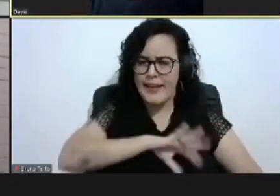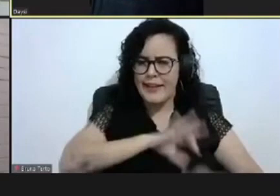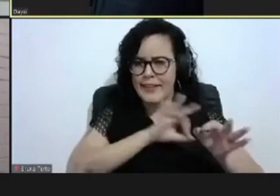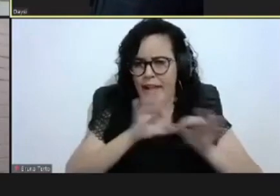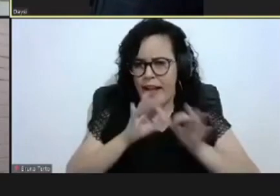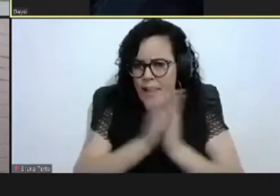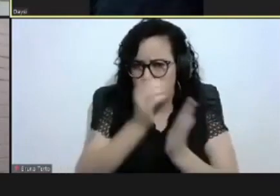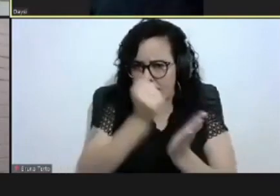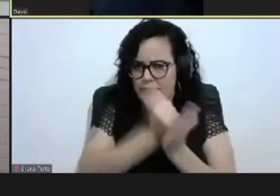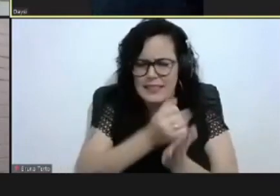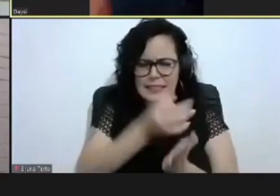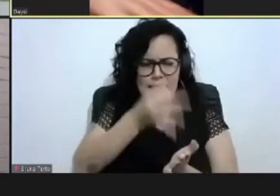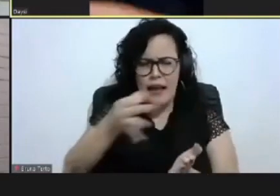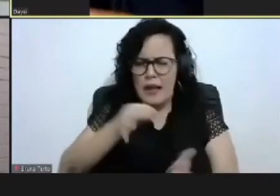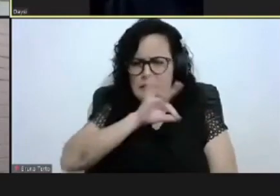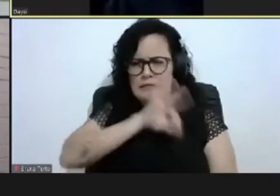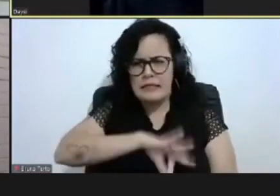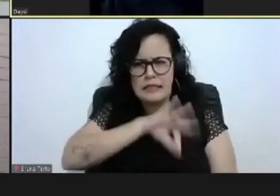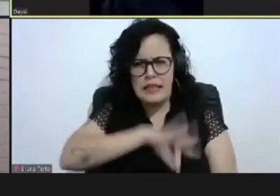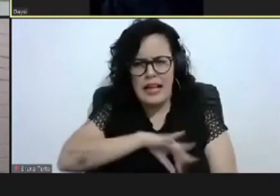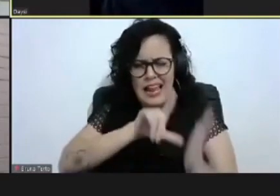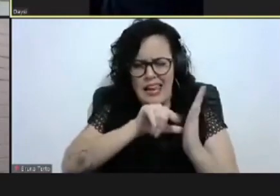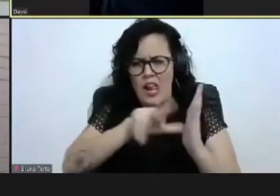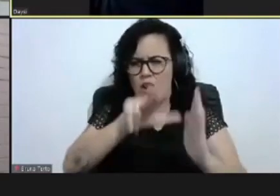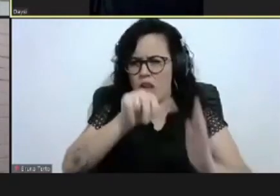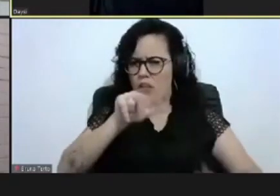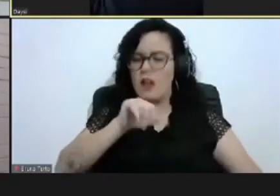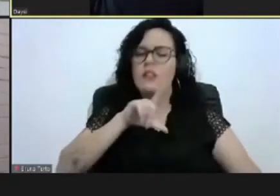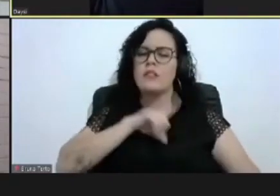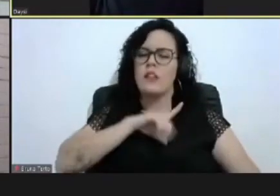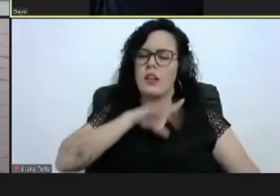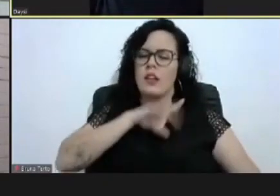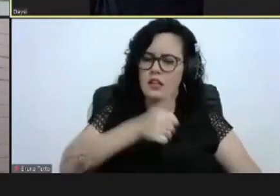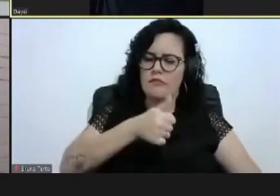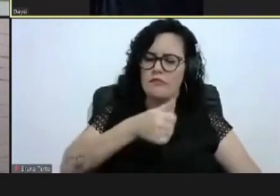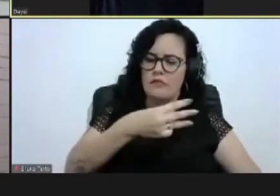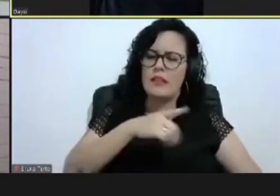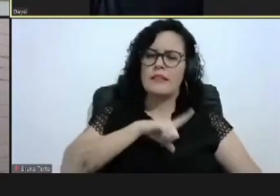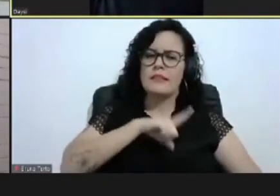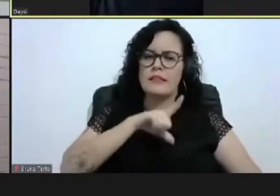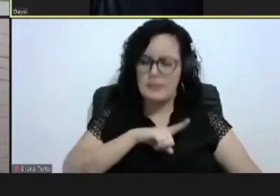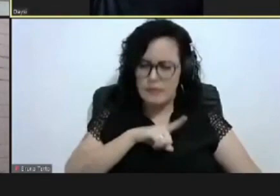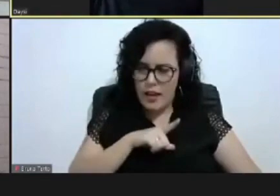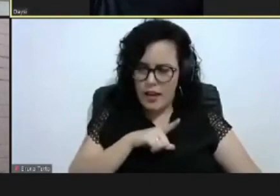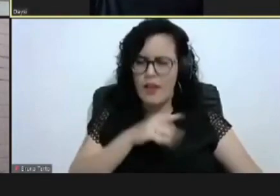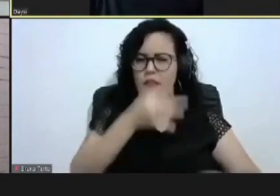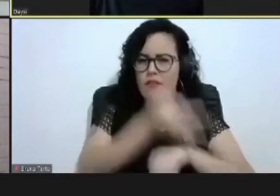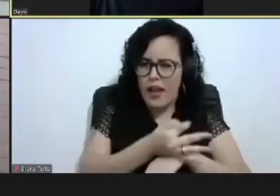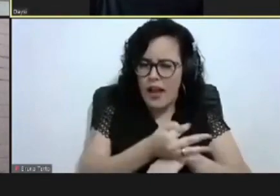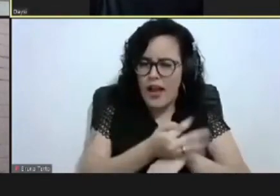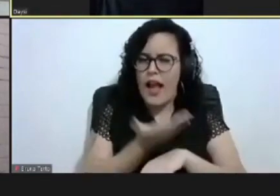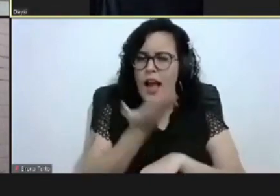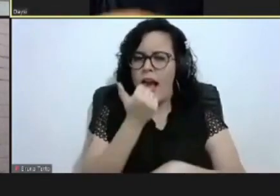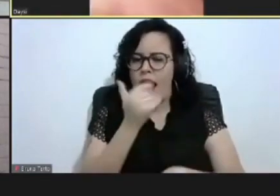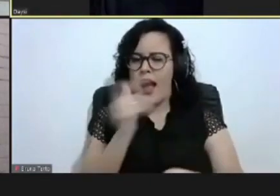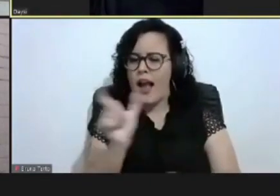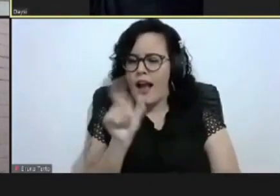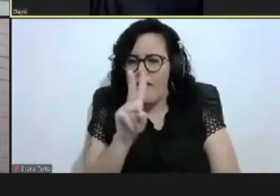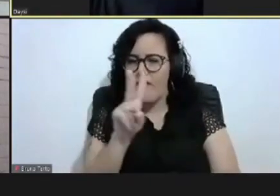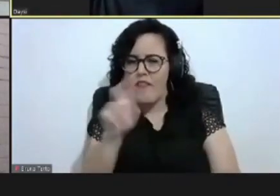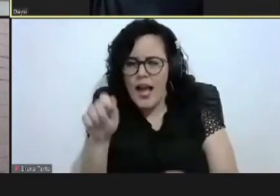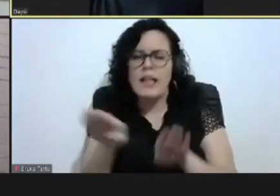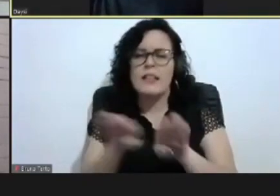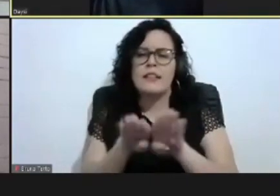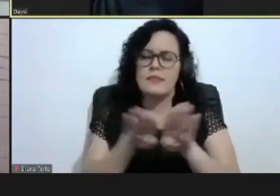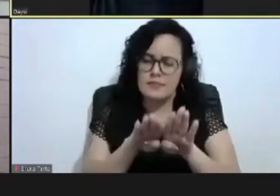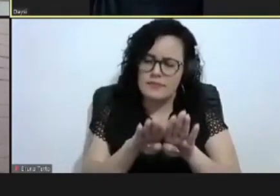atrasou salário, tem 13º, tem férias, tem vale-transporte, tem vale-refeição. Porque